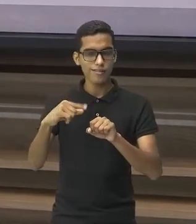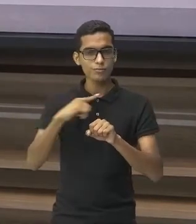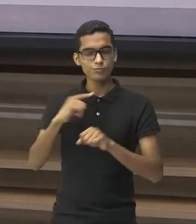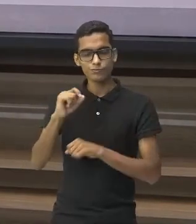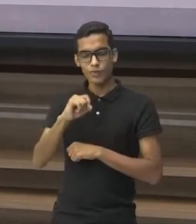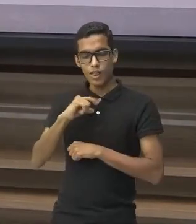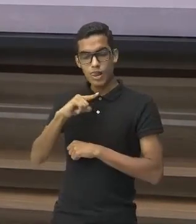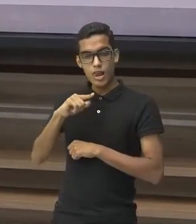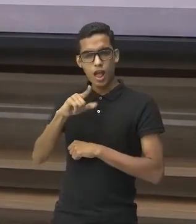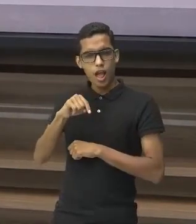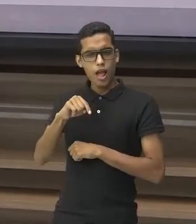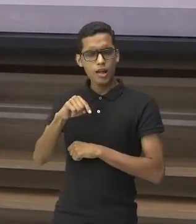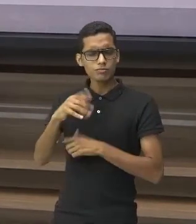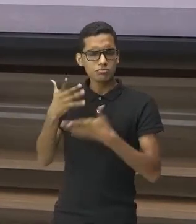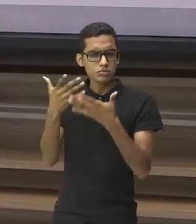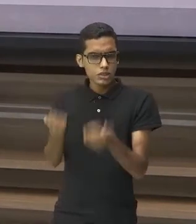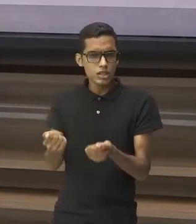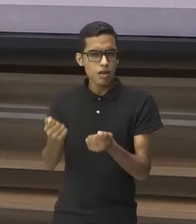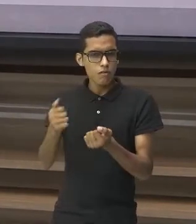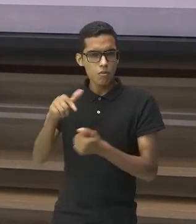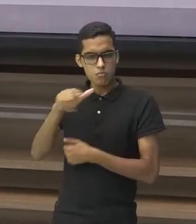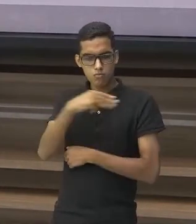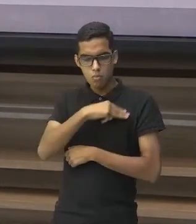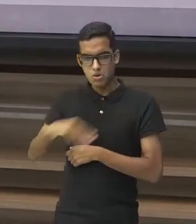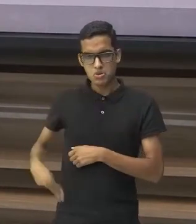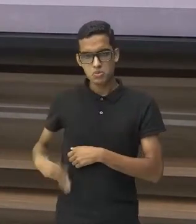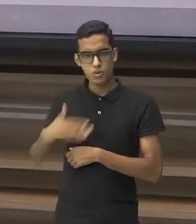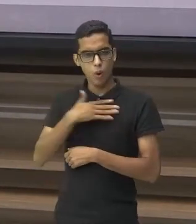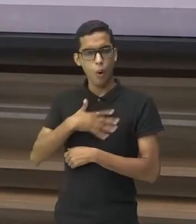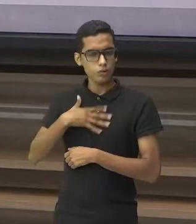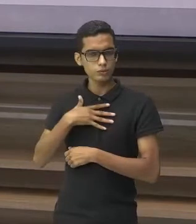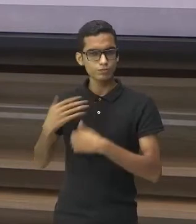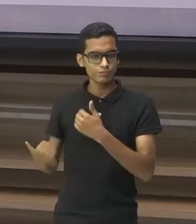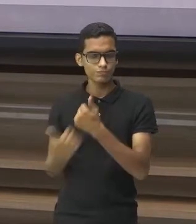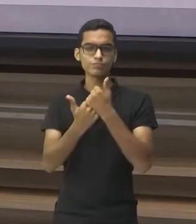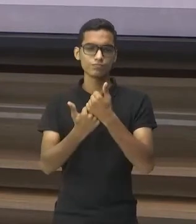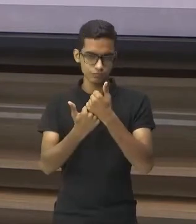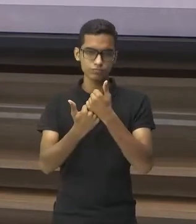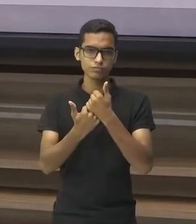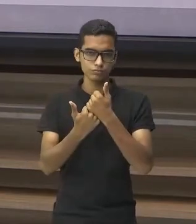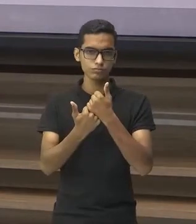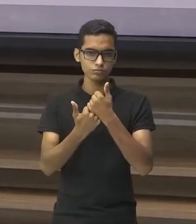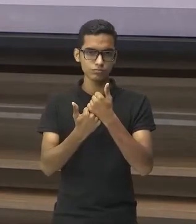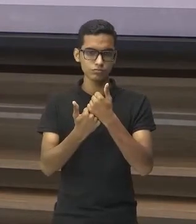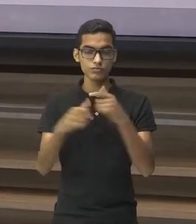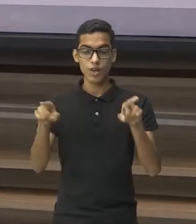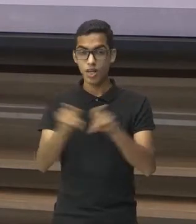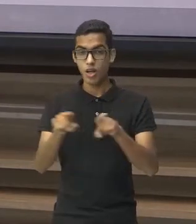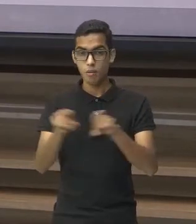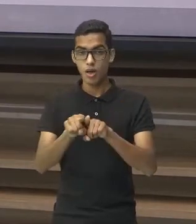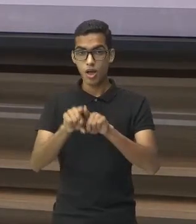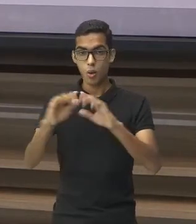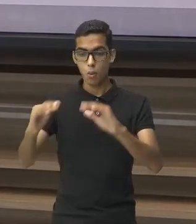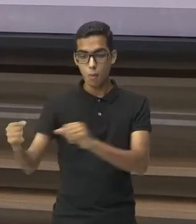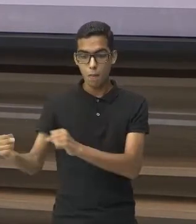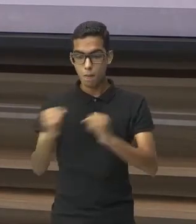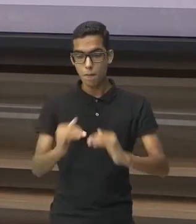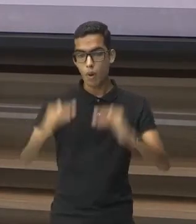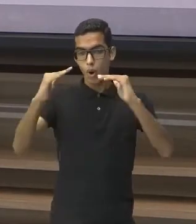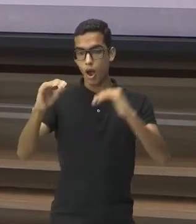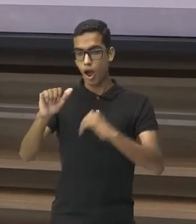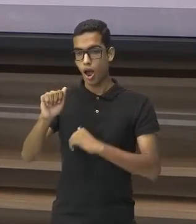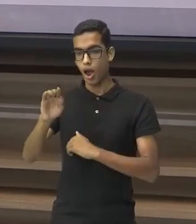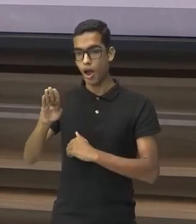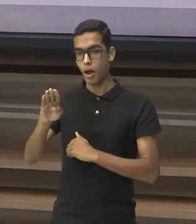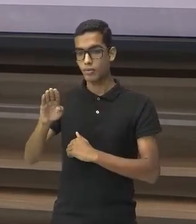Pombal, era adepto dessas ideias, porém também apoiava o absolutismo. Porque a gente já sabe que alguns monarcas